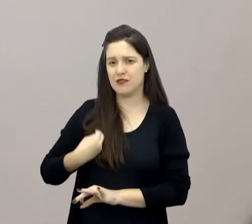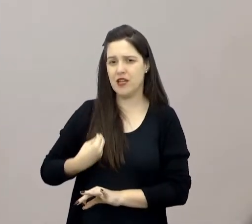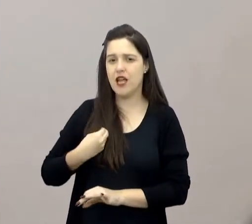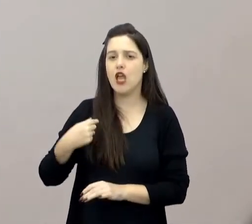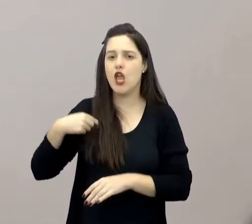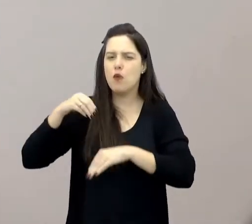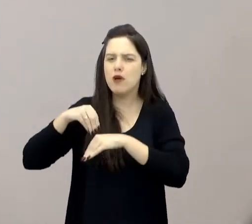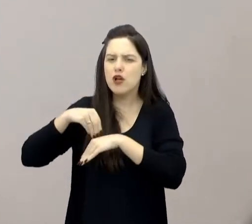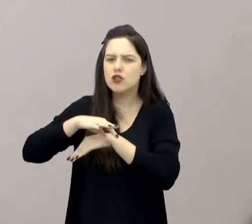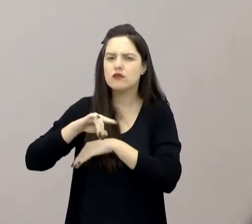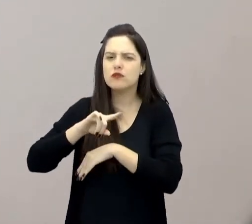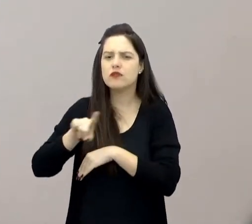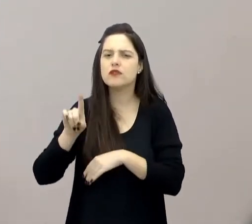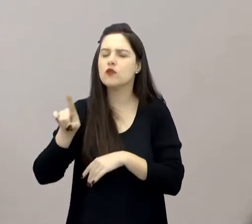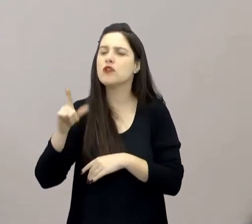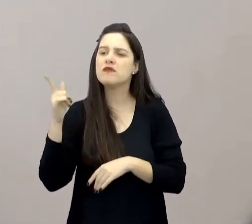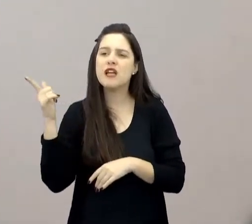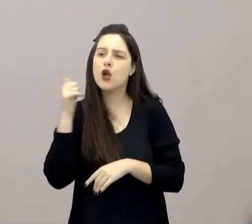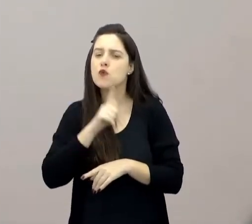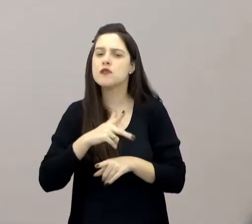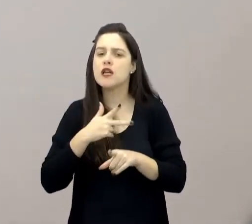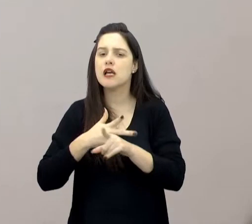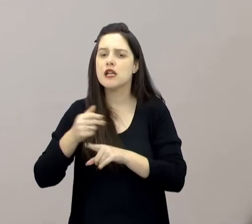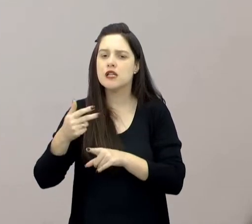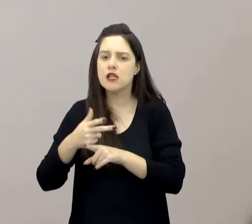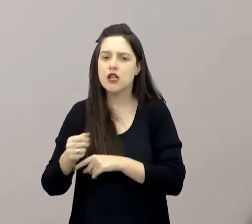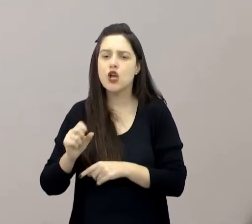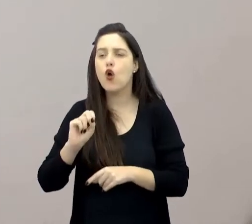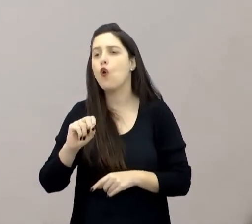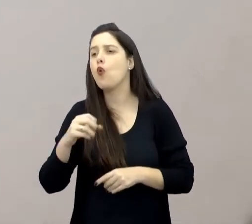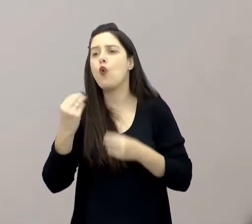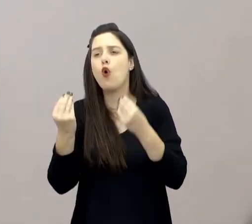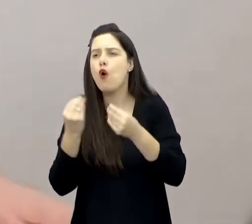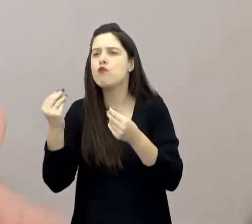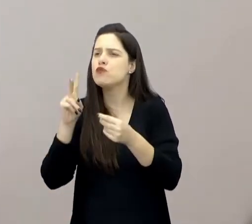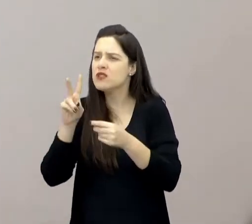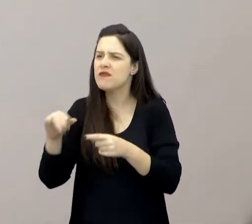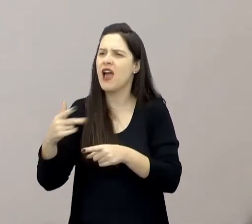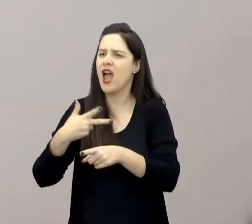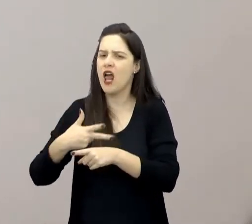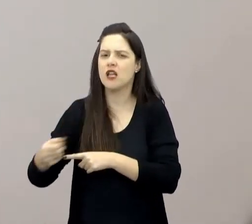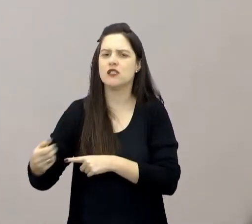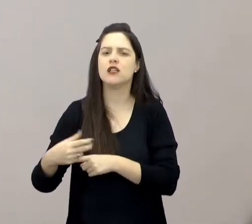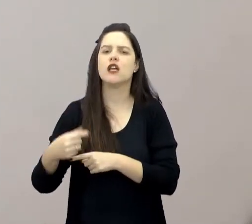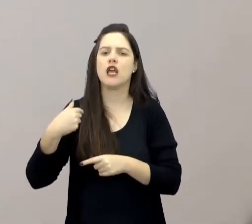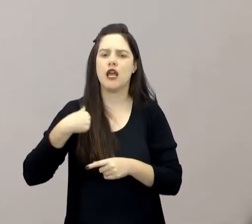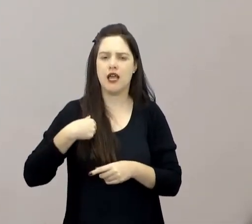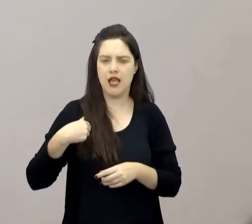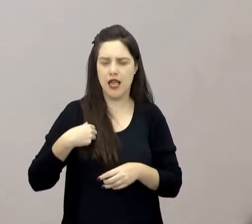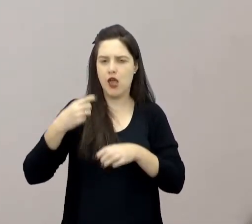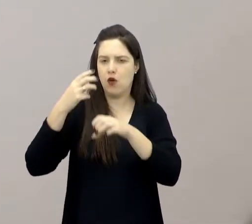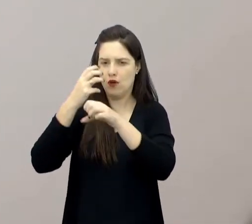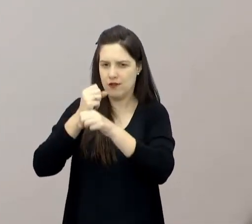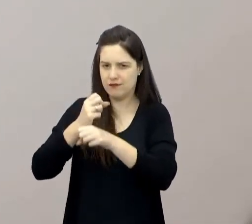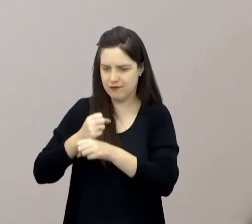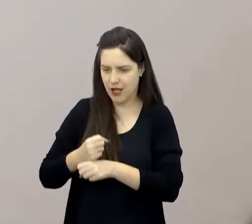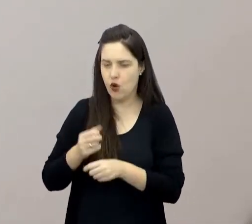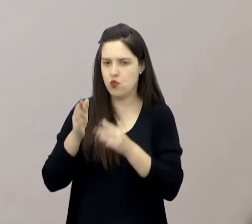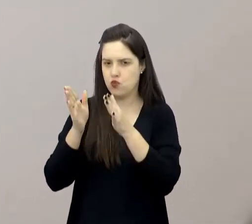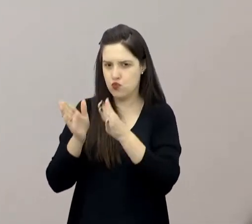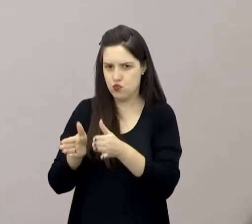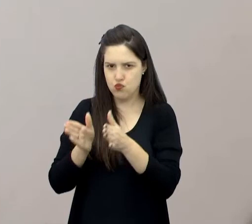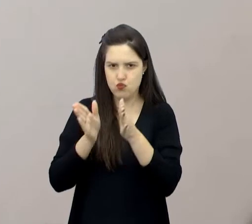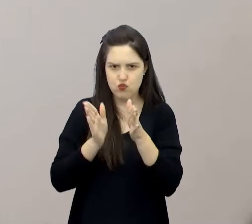você. O que você vai realizar e quando você vai realizar. E aí sim, ao longo prazo, você está bem organizado.